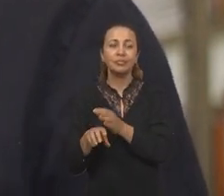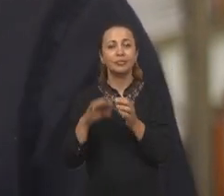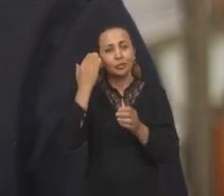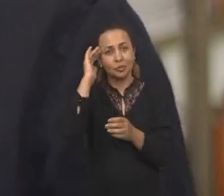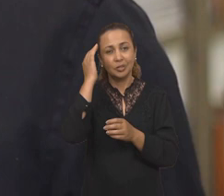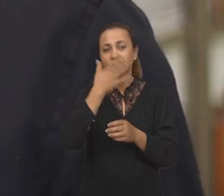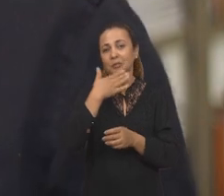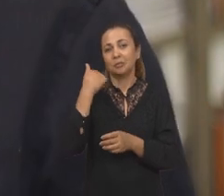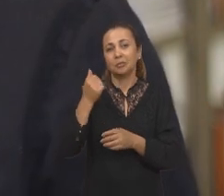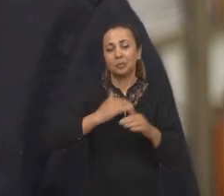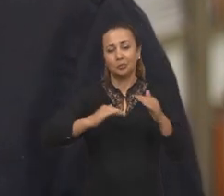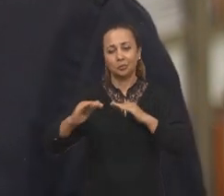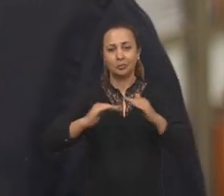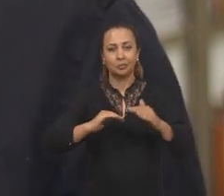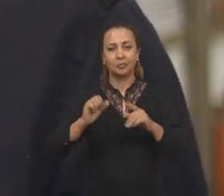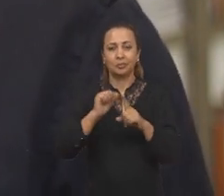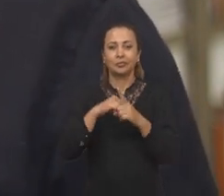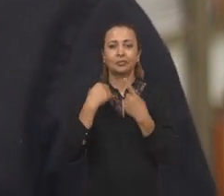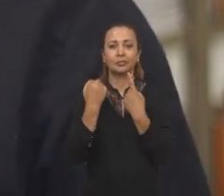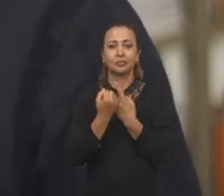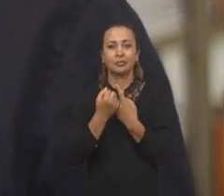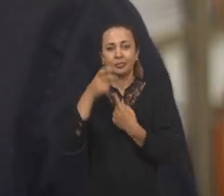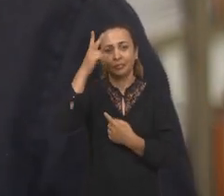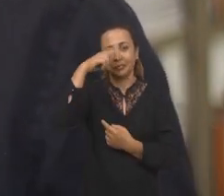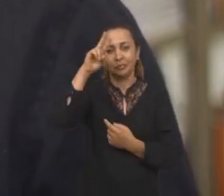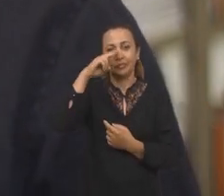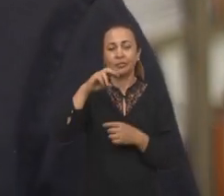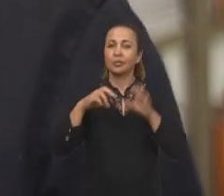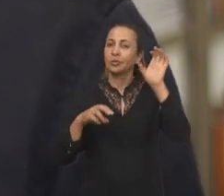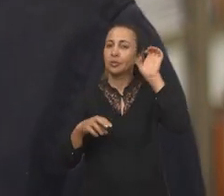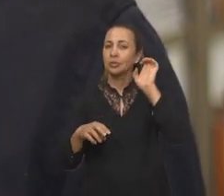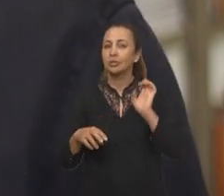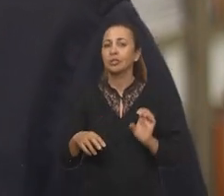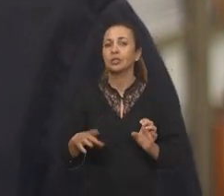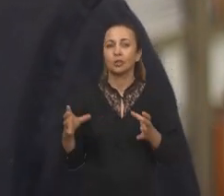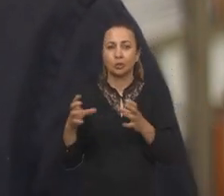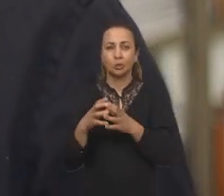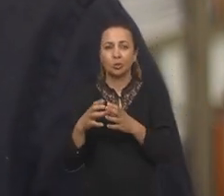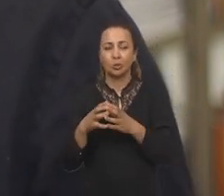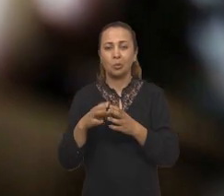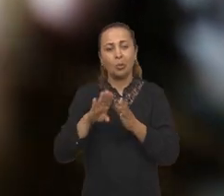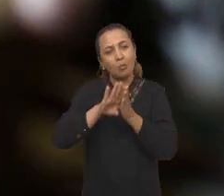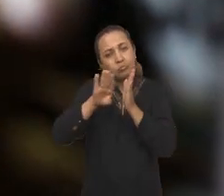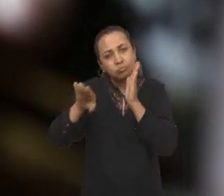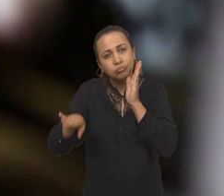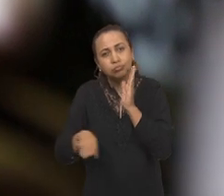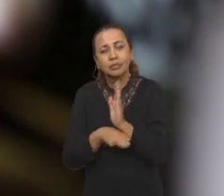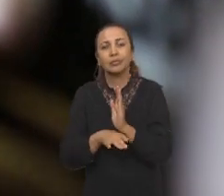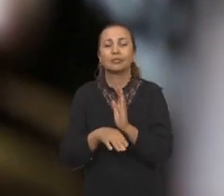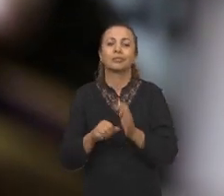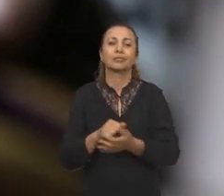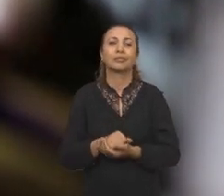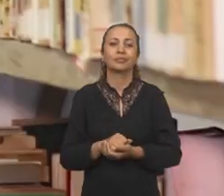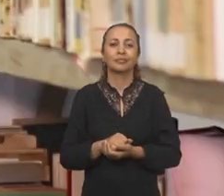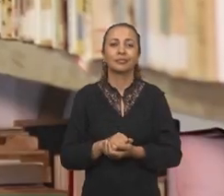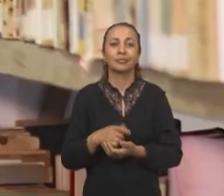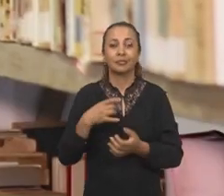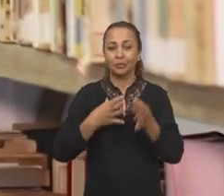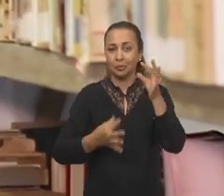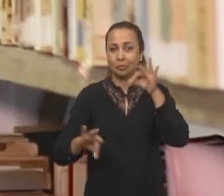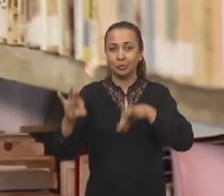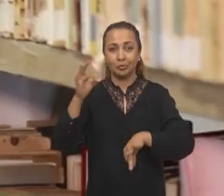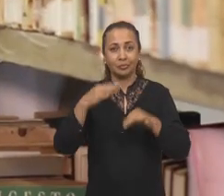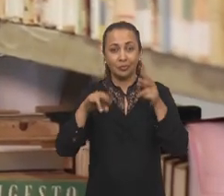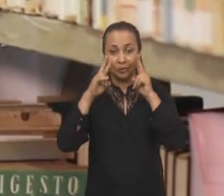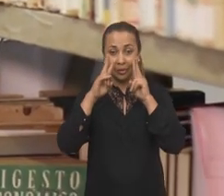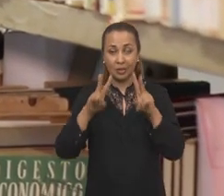de entender melhor os movimentos sociais a história da esquerda das lutas dos grupos subalternos geralmente a gente tem imagem do laboratório